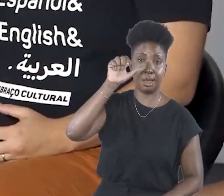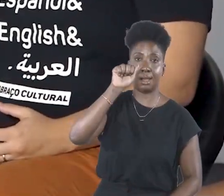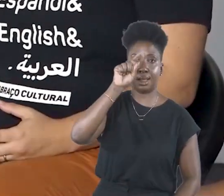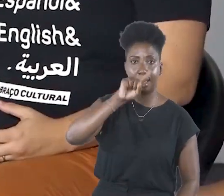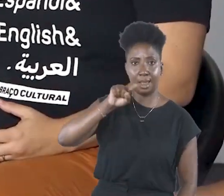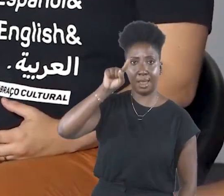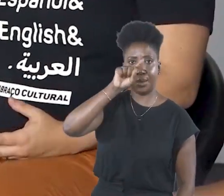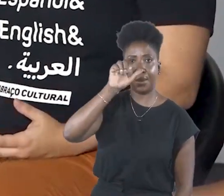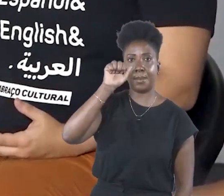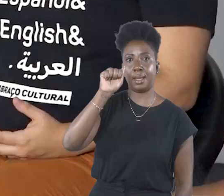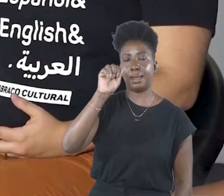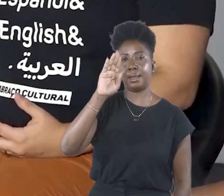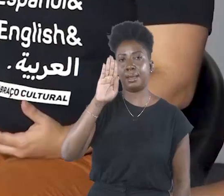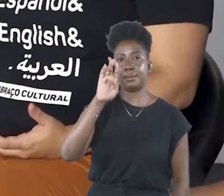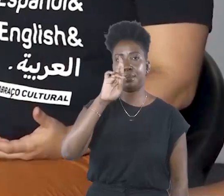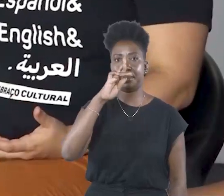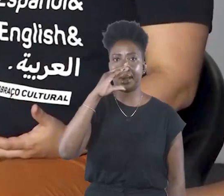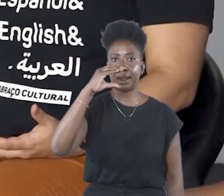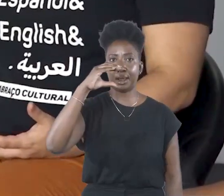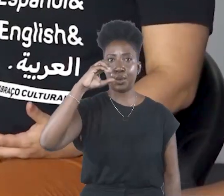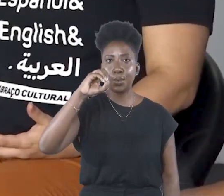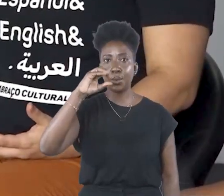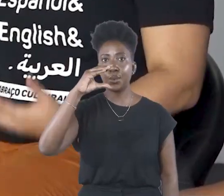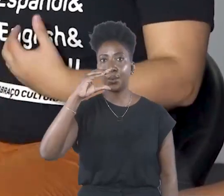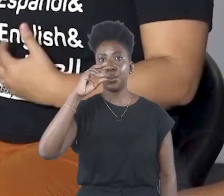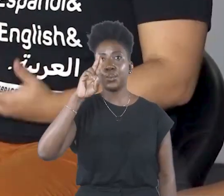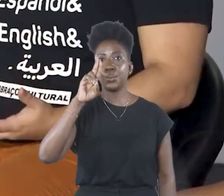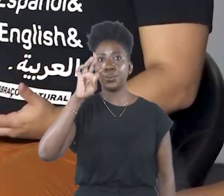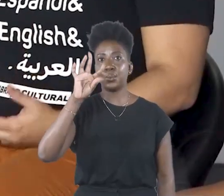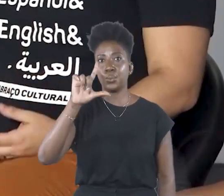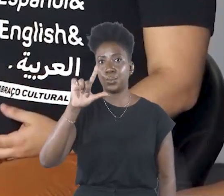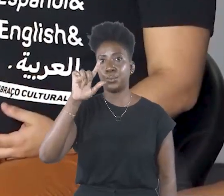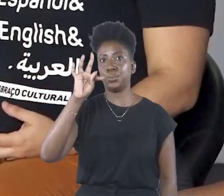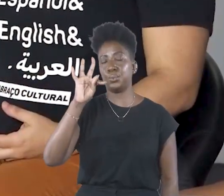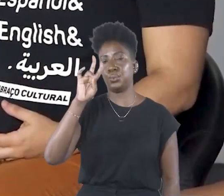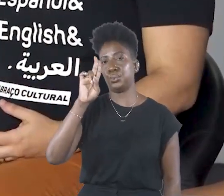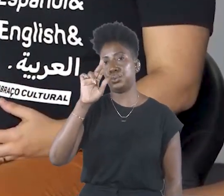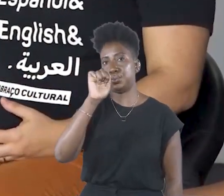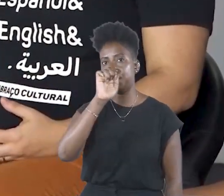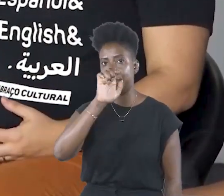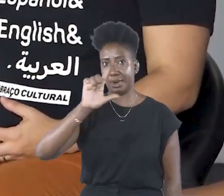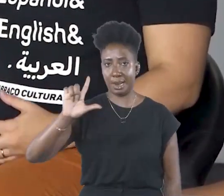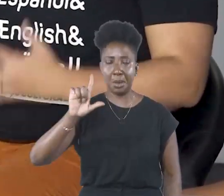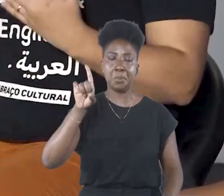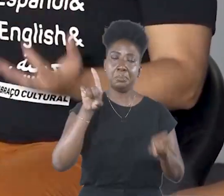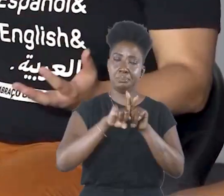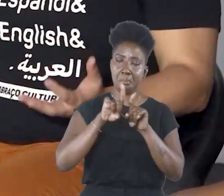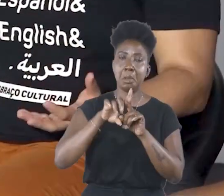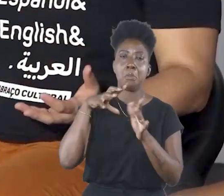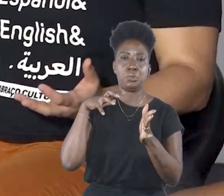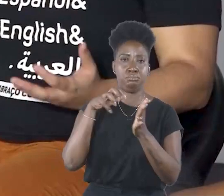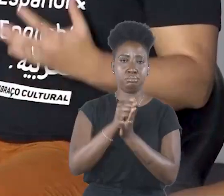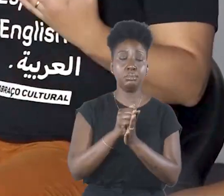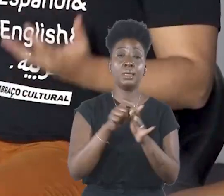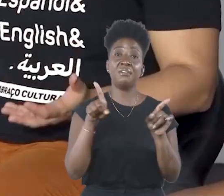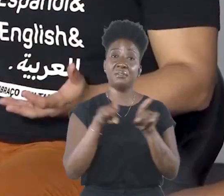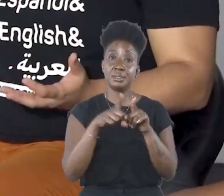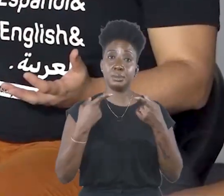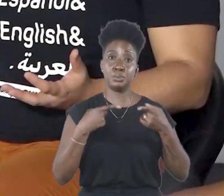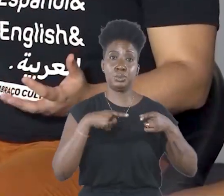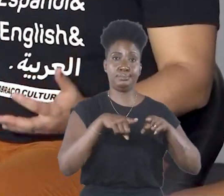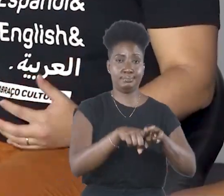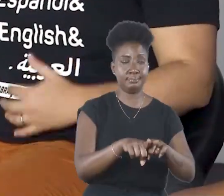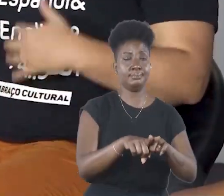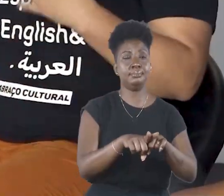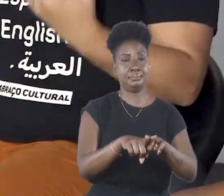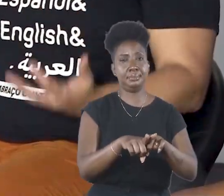uma caridade que a gente está fazendo, é realmente bom para todo mundo, pelo menos é assim o mundo que eu acredito. Então, ajudem a gente a financiar o projeto